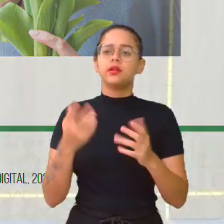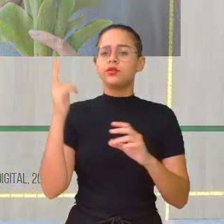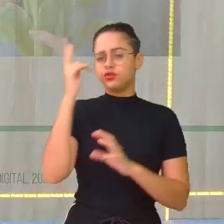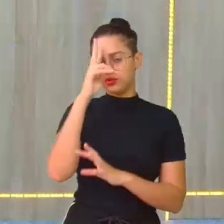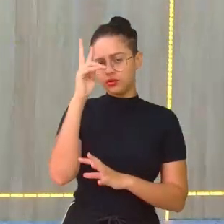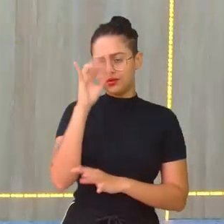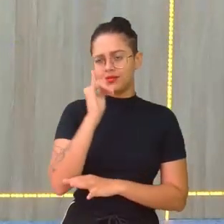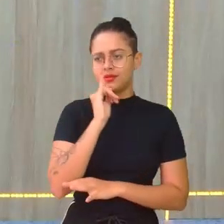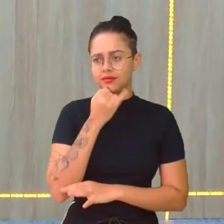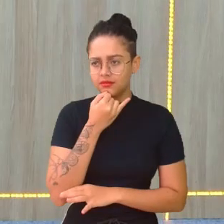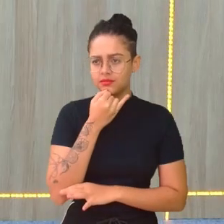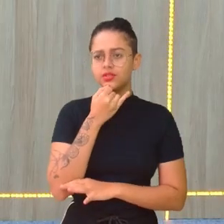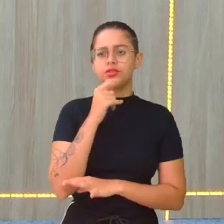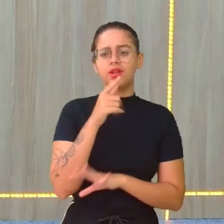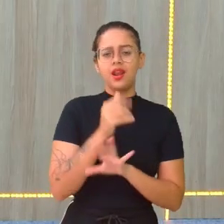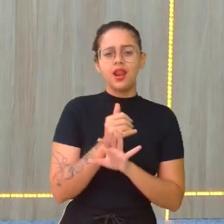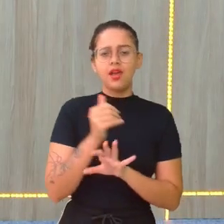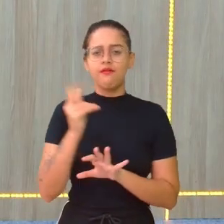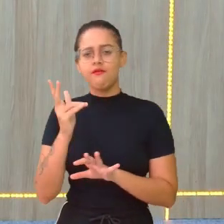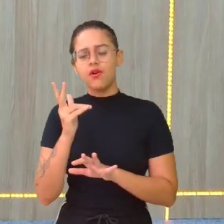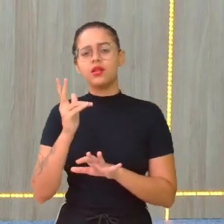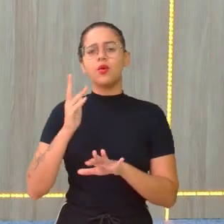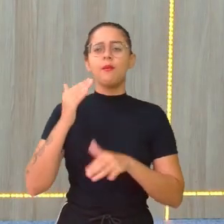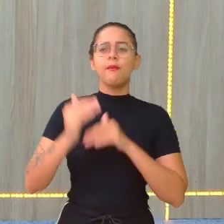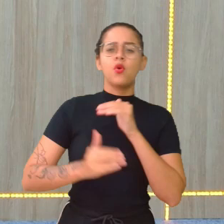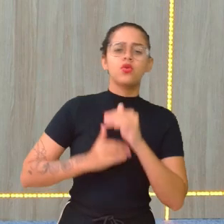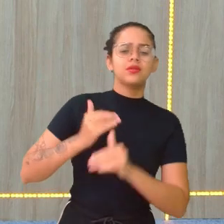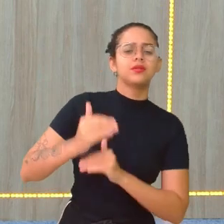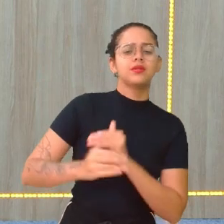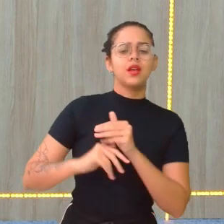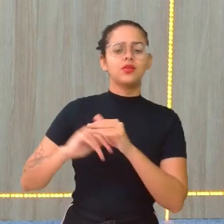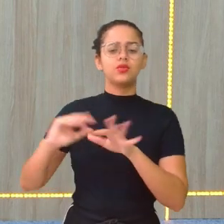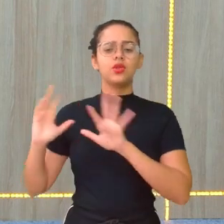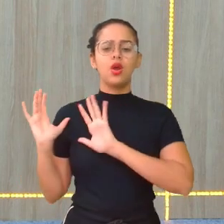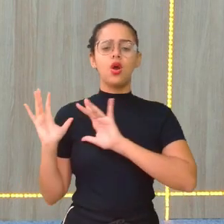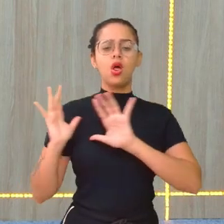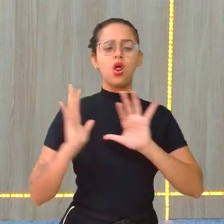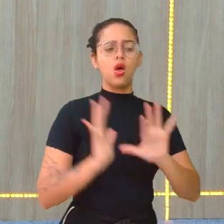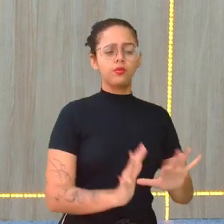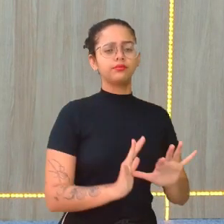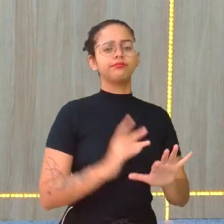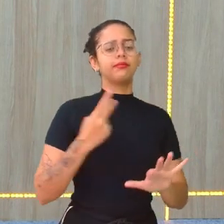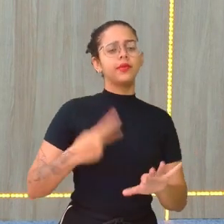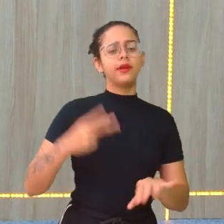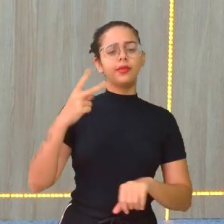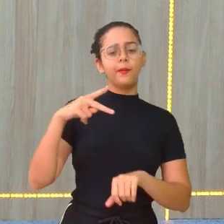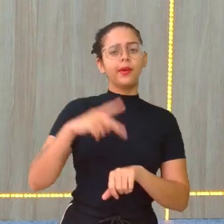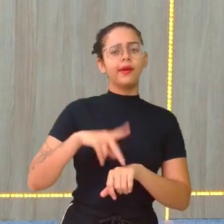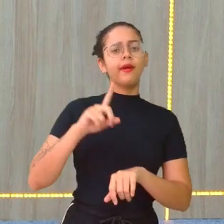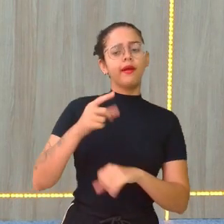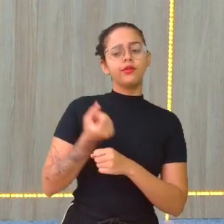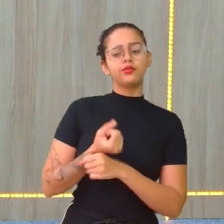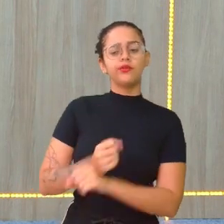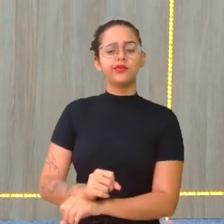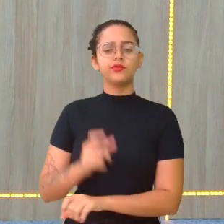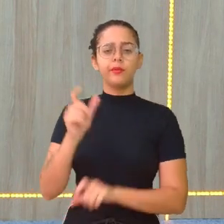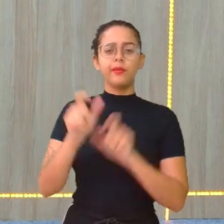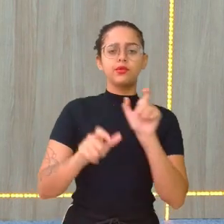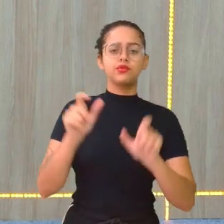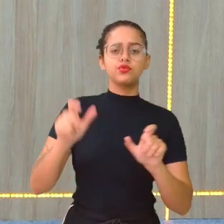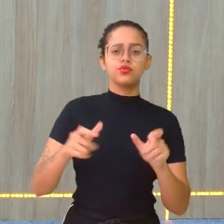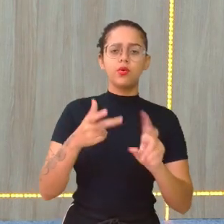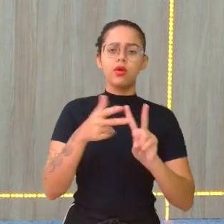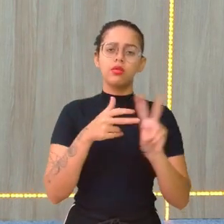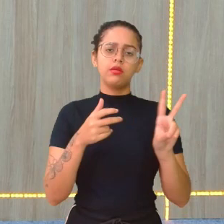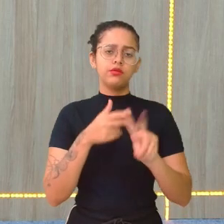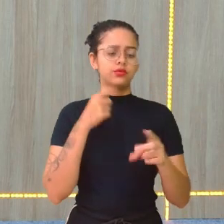ela é justamente levada para esse processo de colonização, de como foi o nosso país, que foi de escravização de pessoas, pessoas